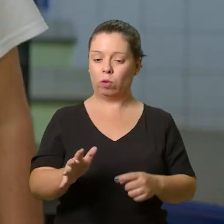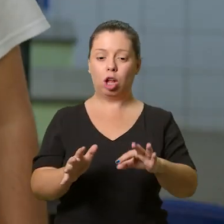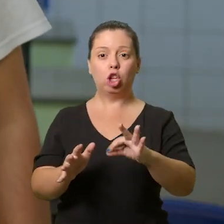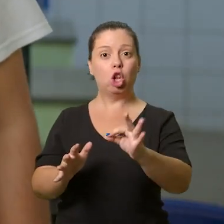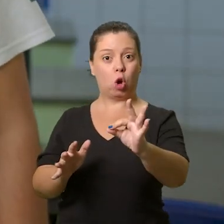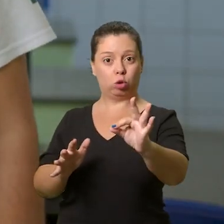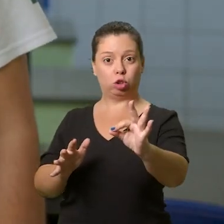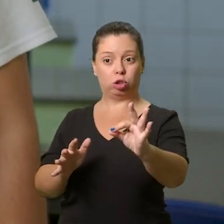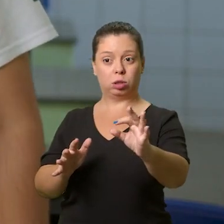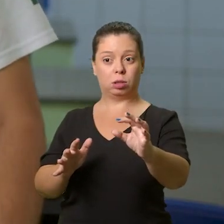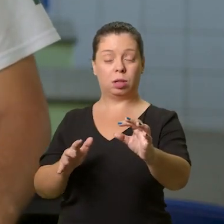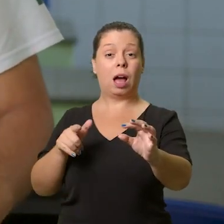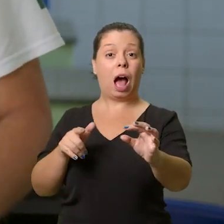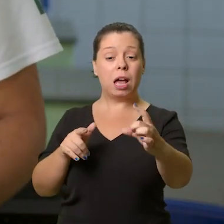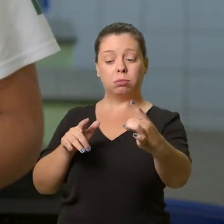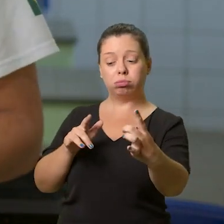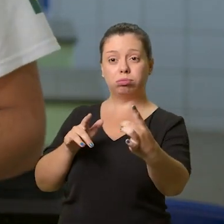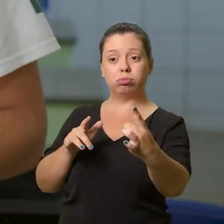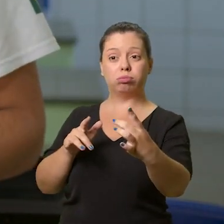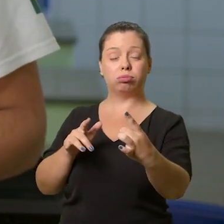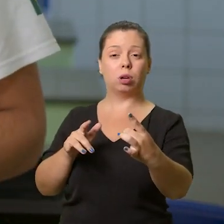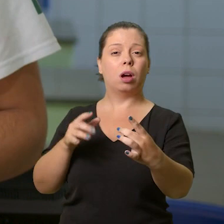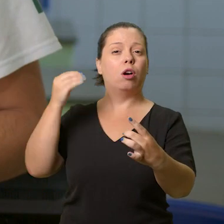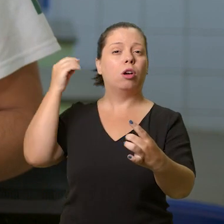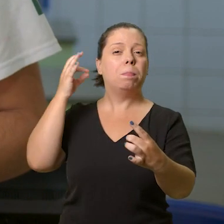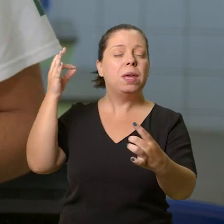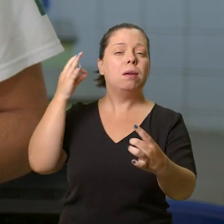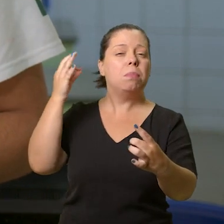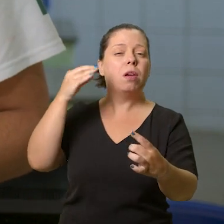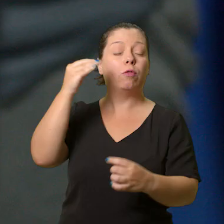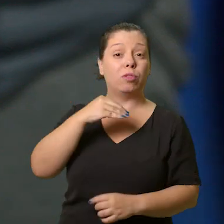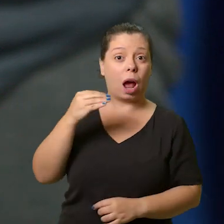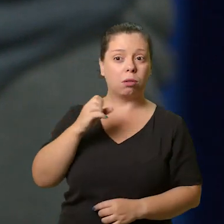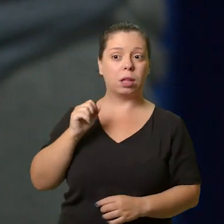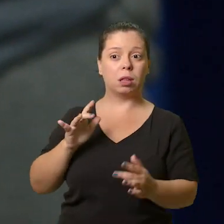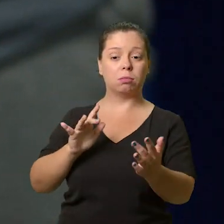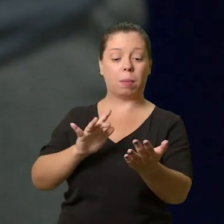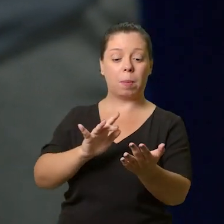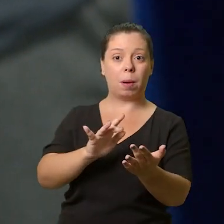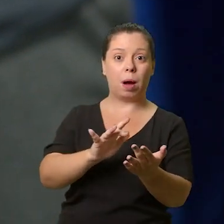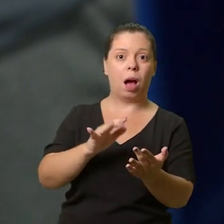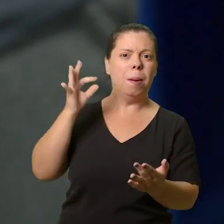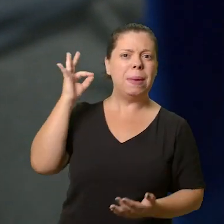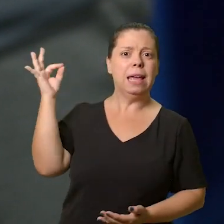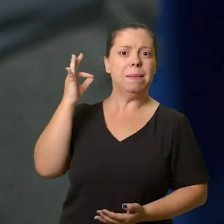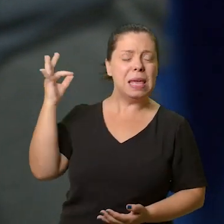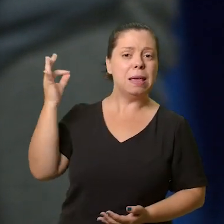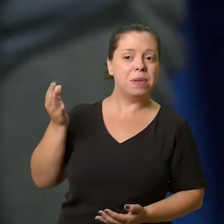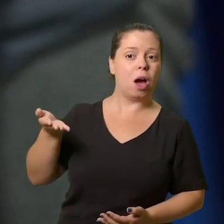para cá, tá longe. Aí a frequência que o som vai sair vai ser para aqui, entendeu? Quando vai mais se aproximando, vai